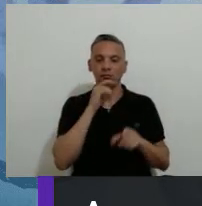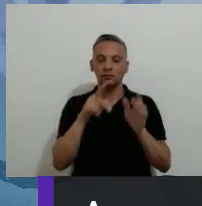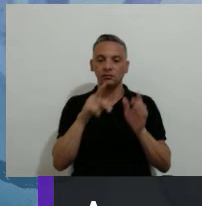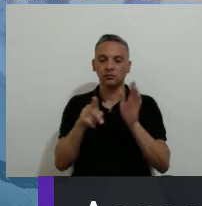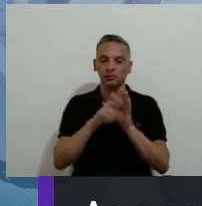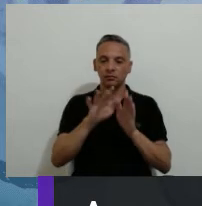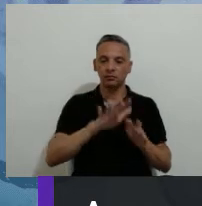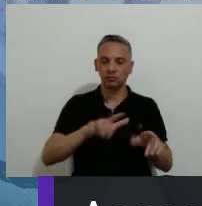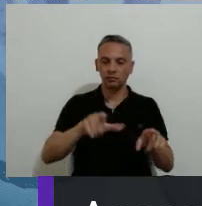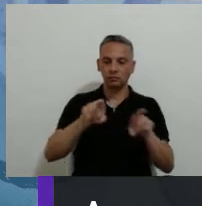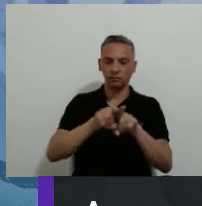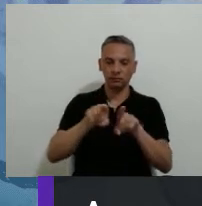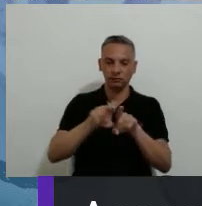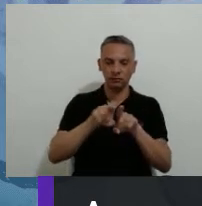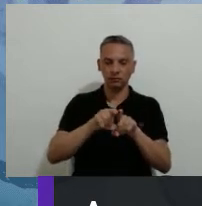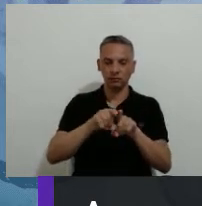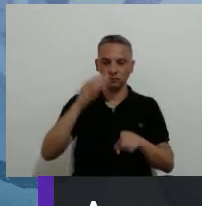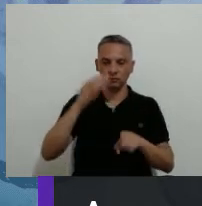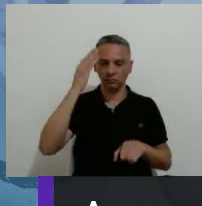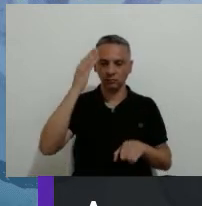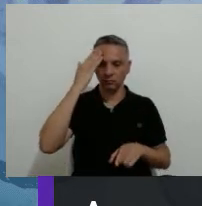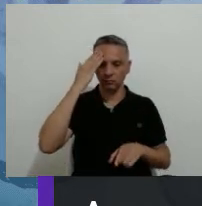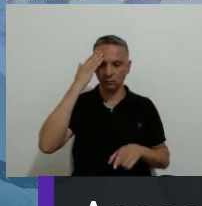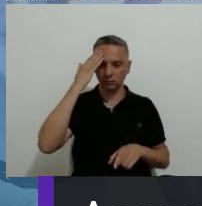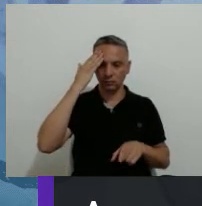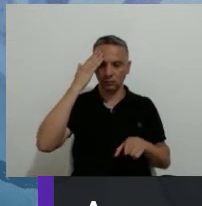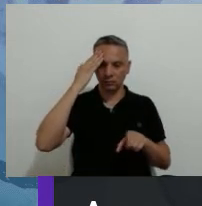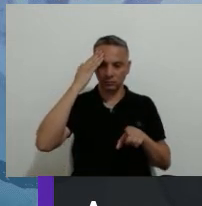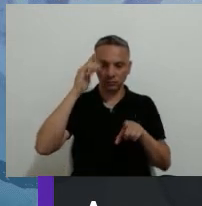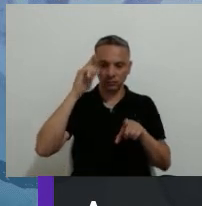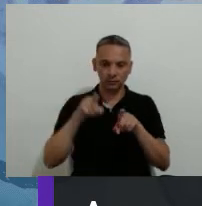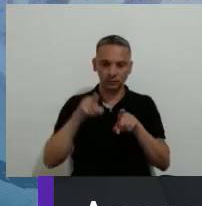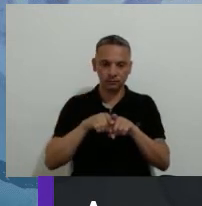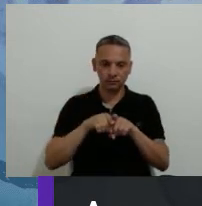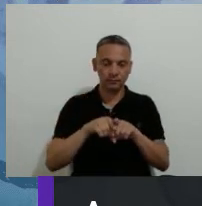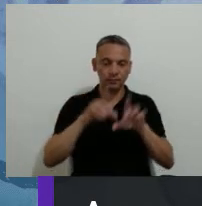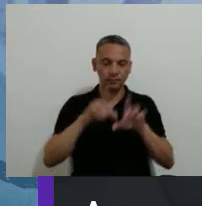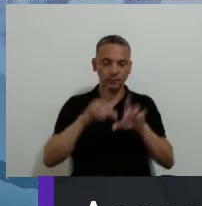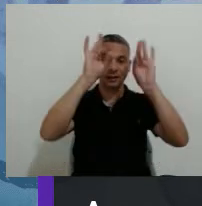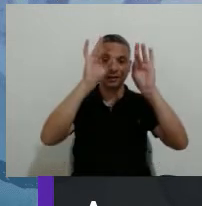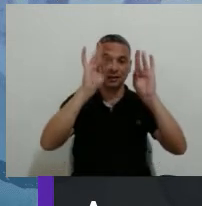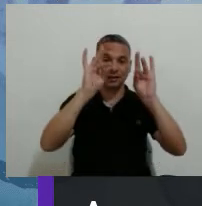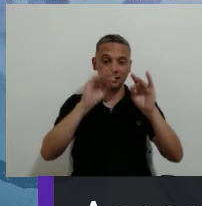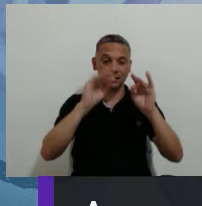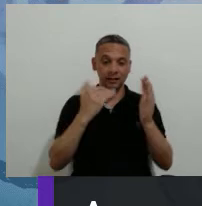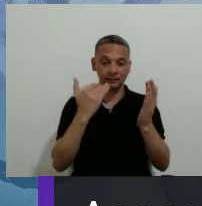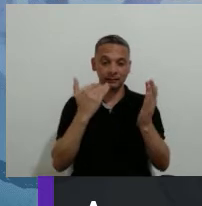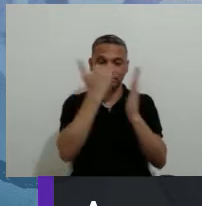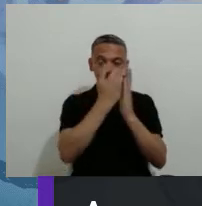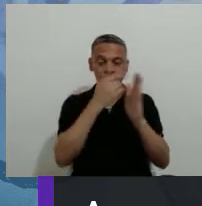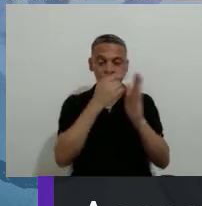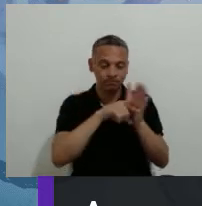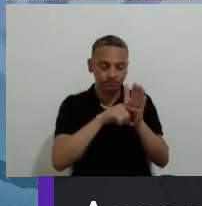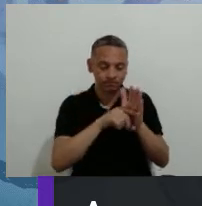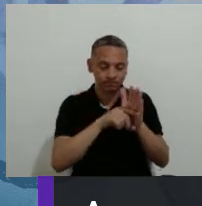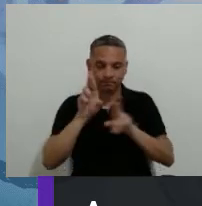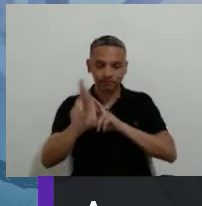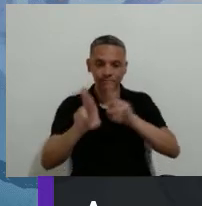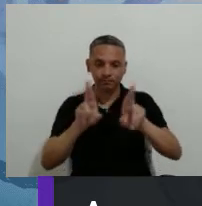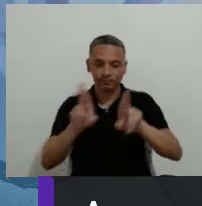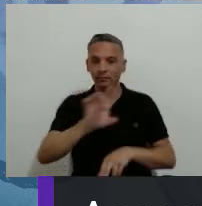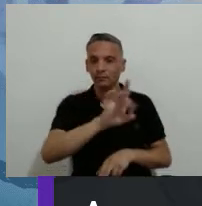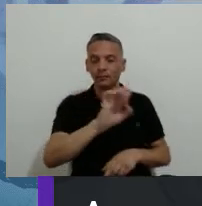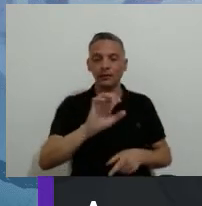importantes para que a gente consiga olhar com ainda mais detalhe os resultados dos municípios, dos estados, das regiões, enfim,